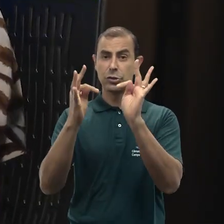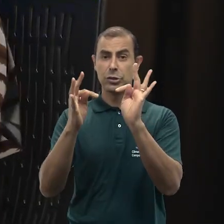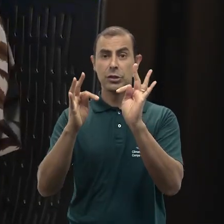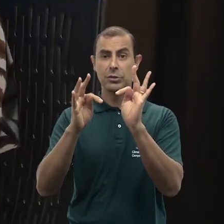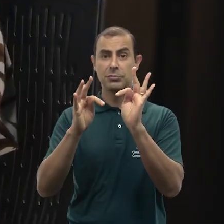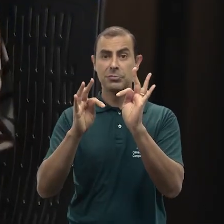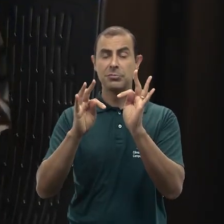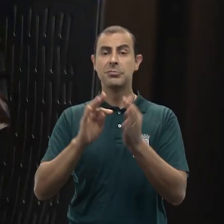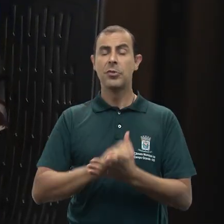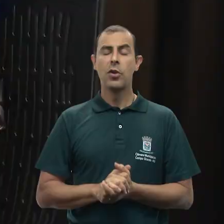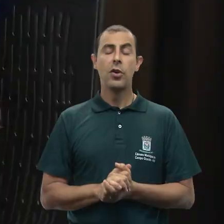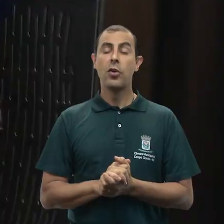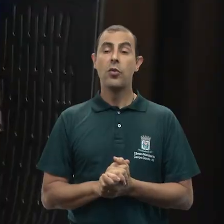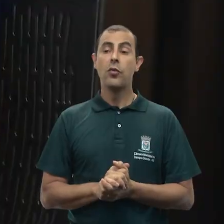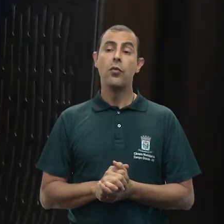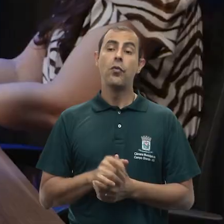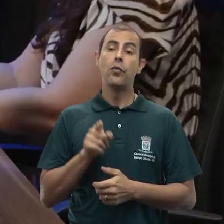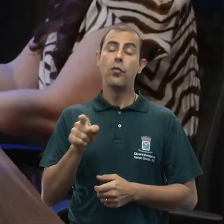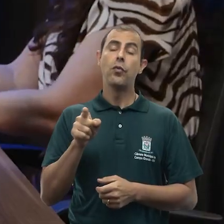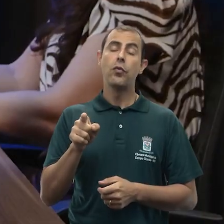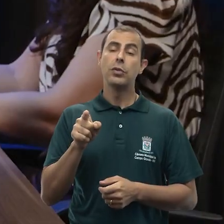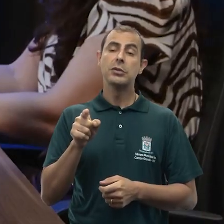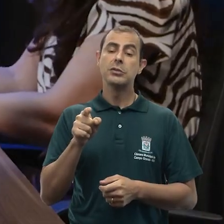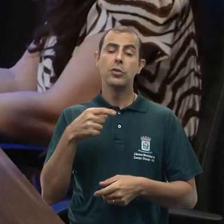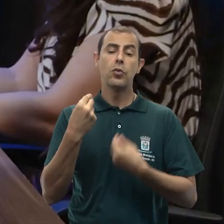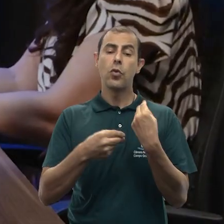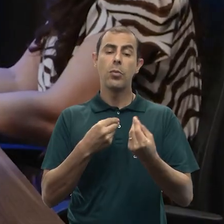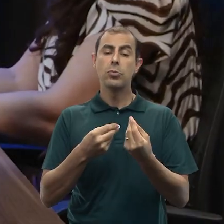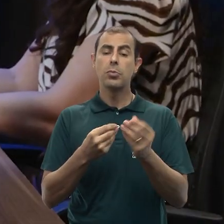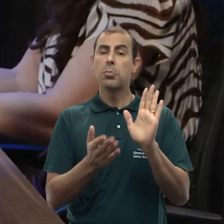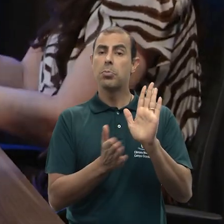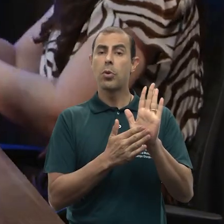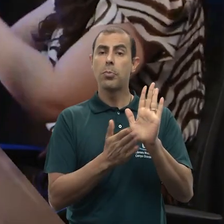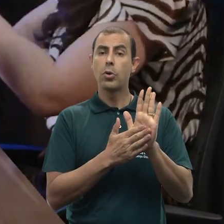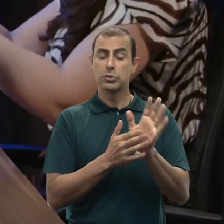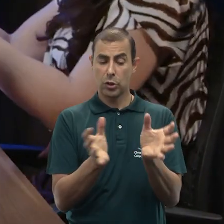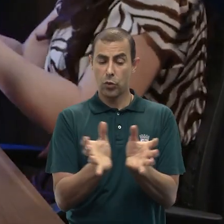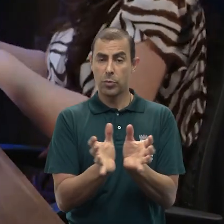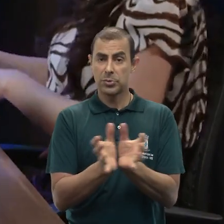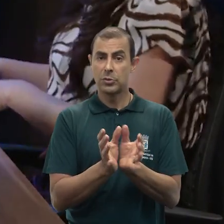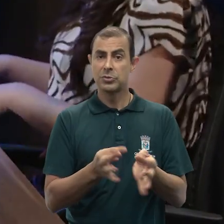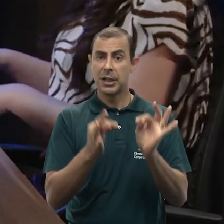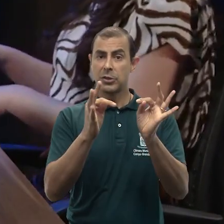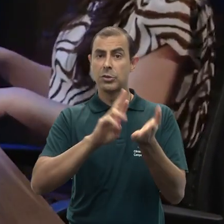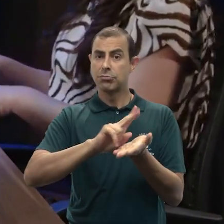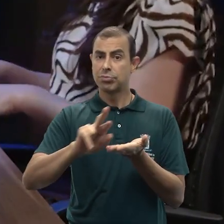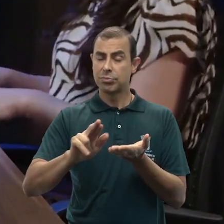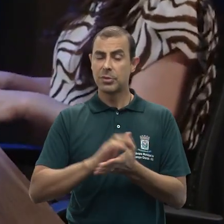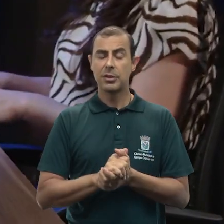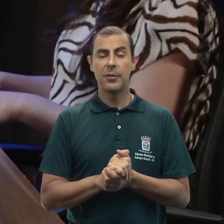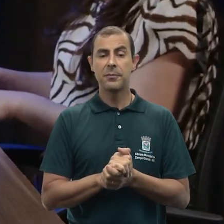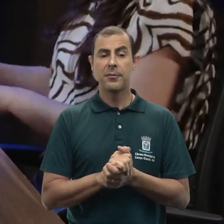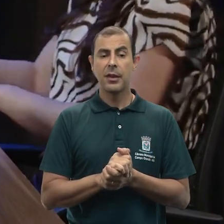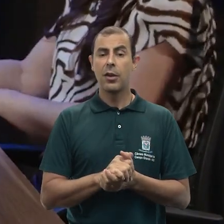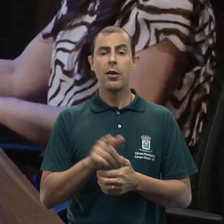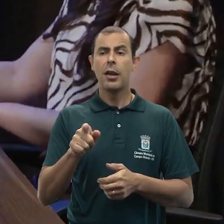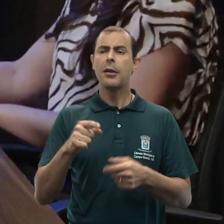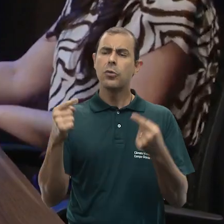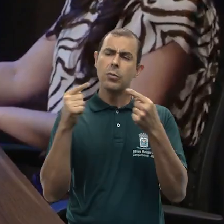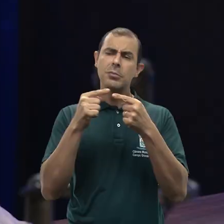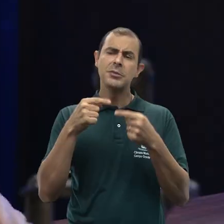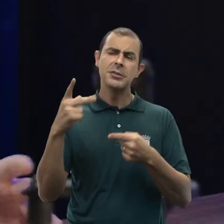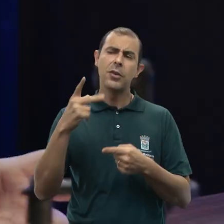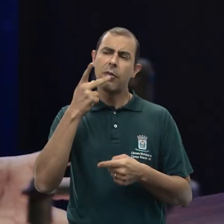Empreendedorismo. Como que você pretende trabalhar, né, nessa comissão? Tem até a ver um pouco com essa questão que você está